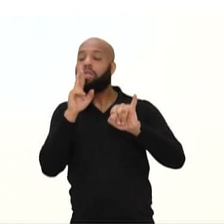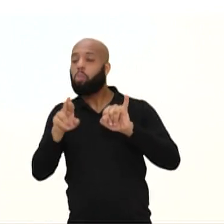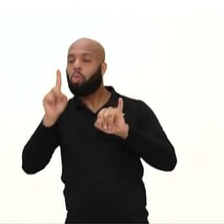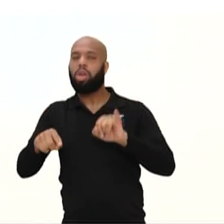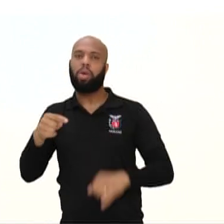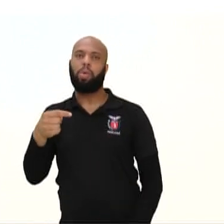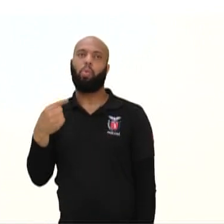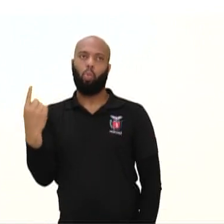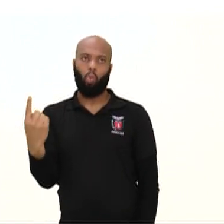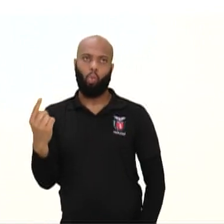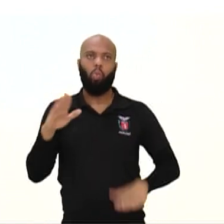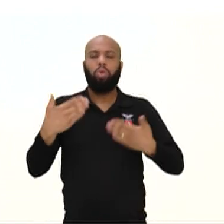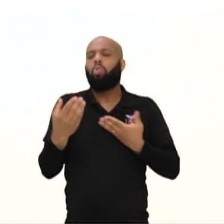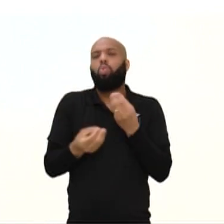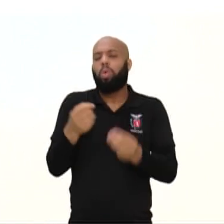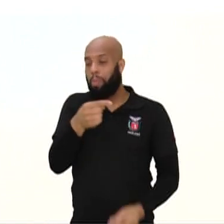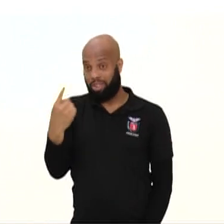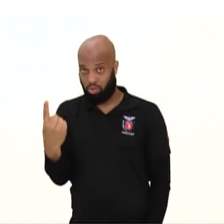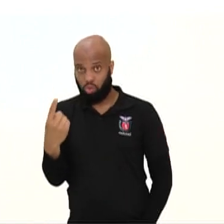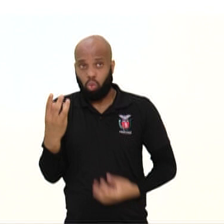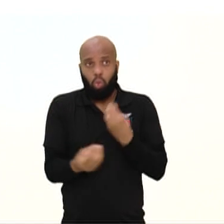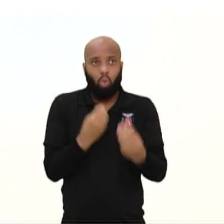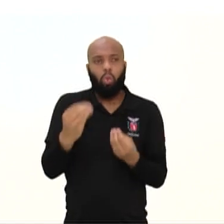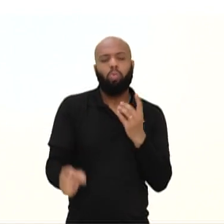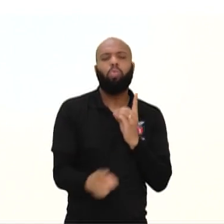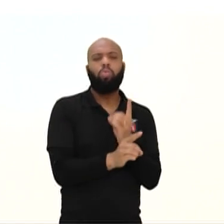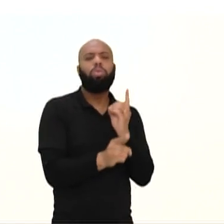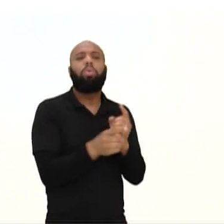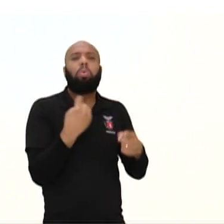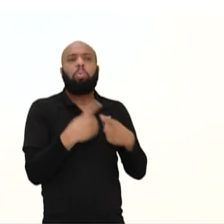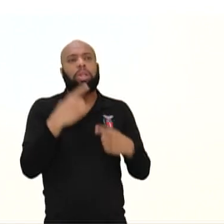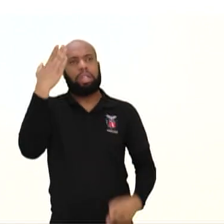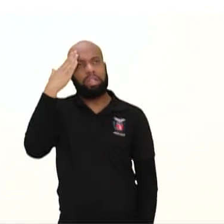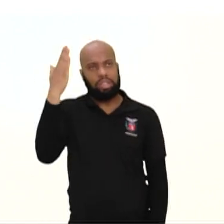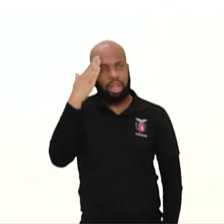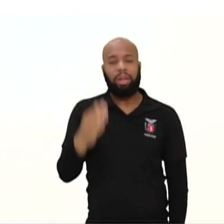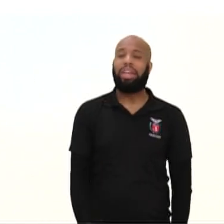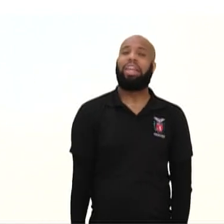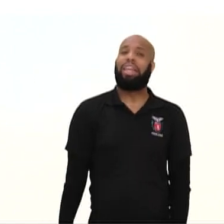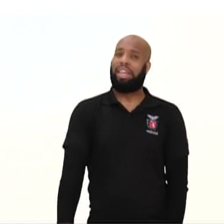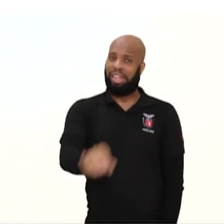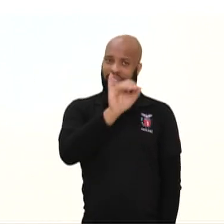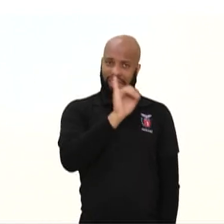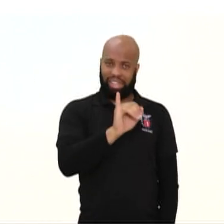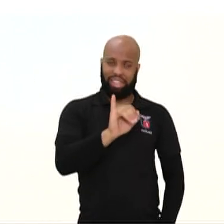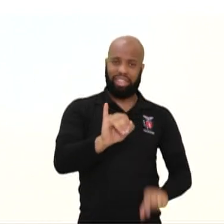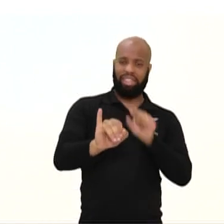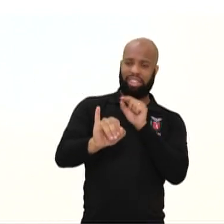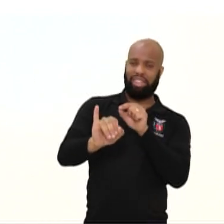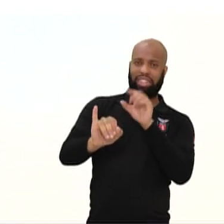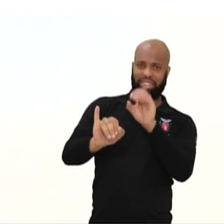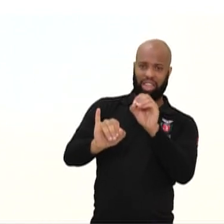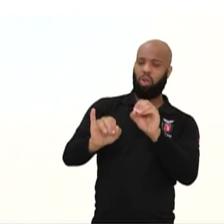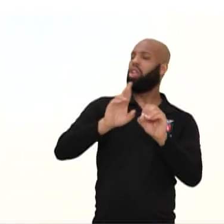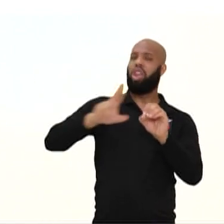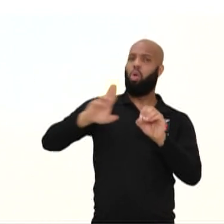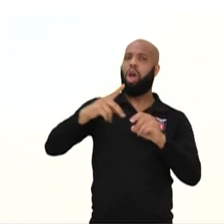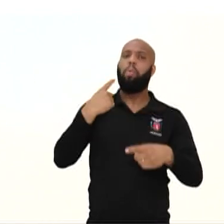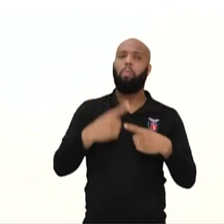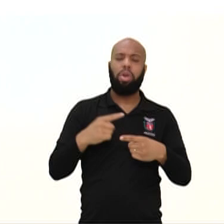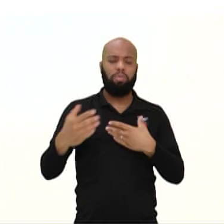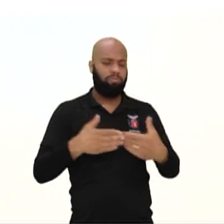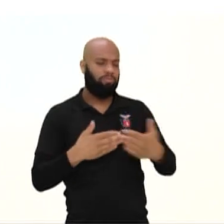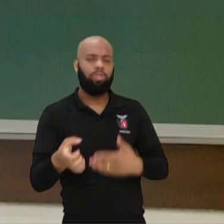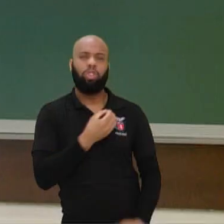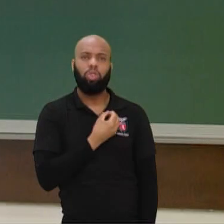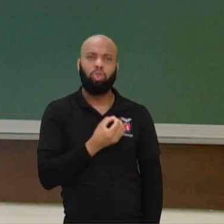i elevado a 0 é 1. Da onde eu tirei isso? Eu tirei isso porque eu sei que i não é 0. E eu disse que qualquer número que não seja 0